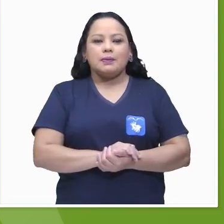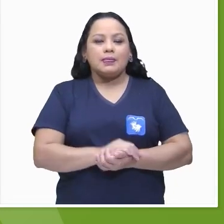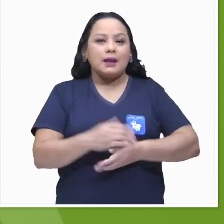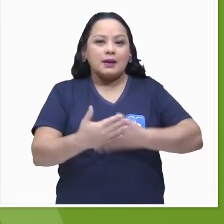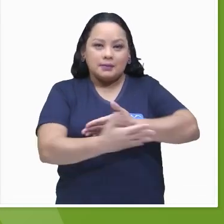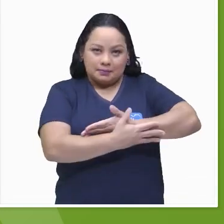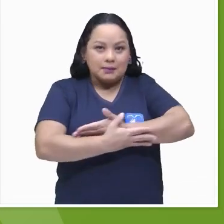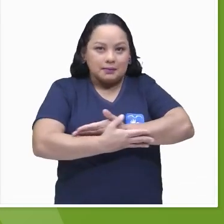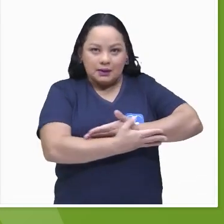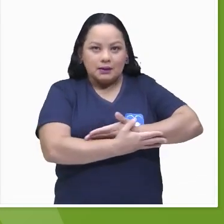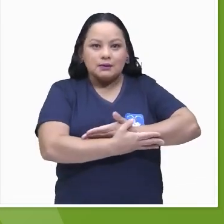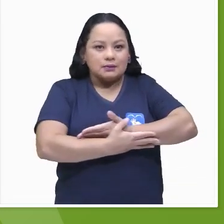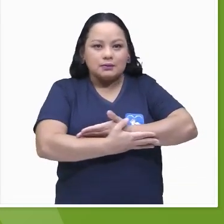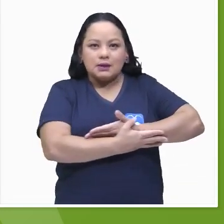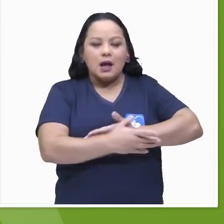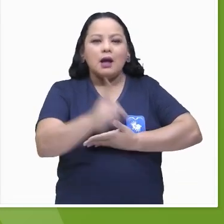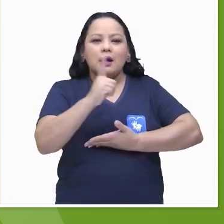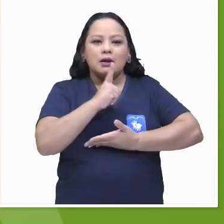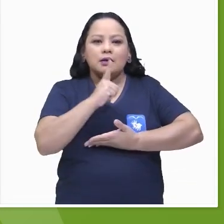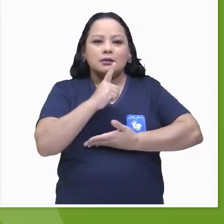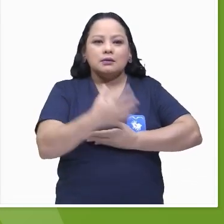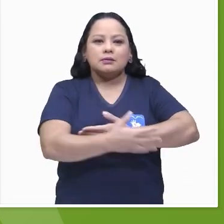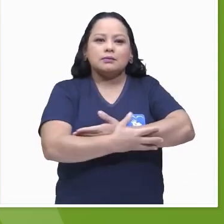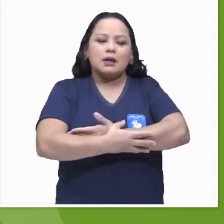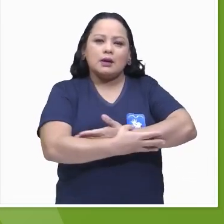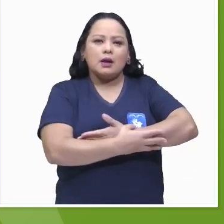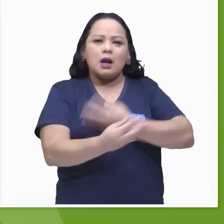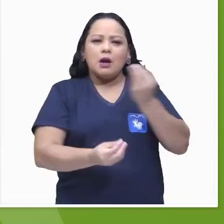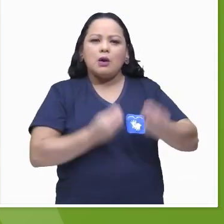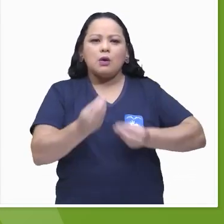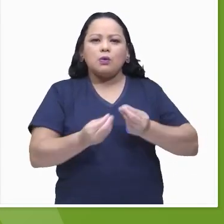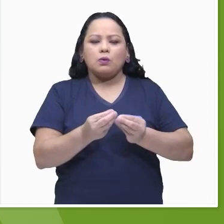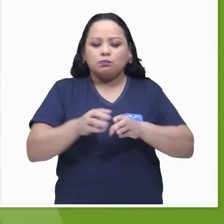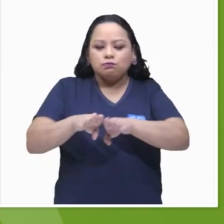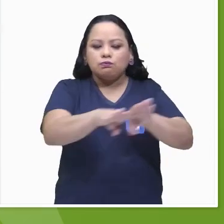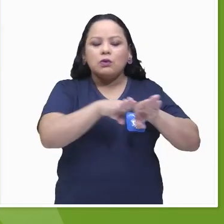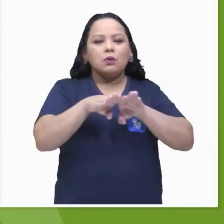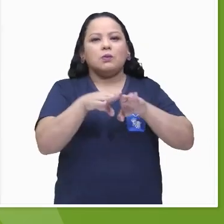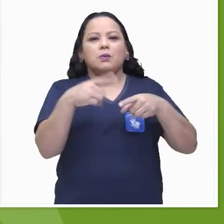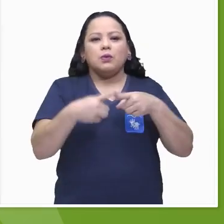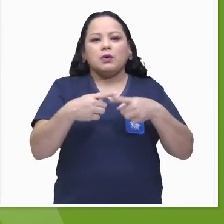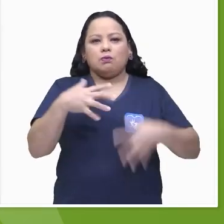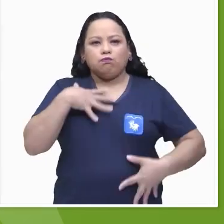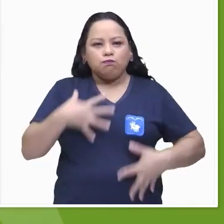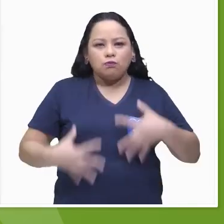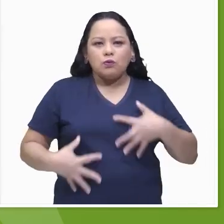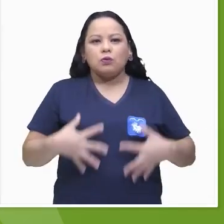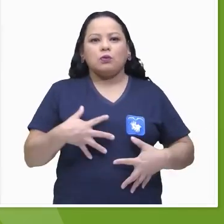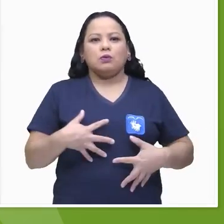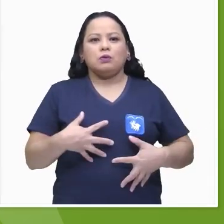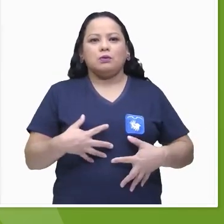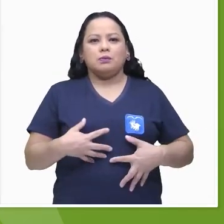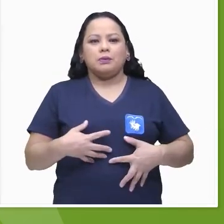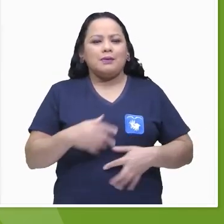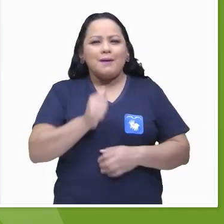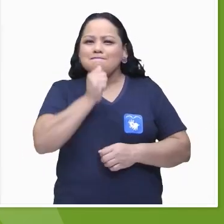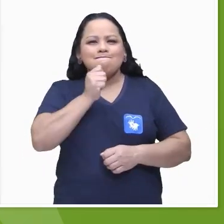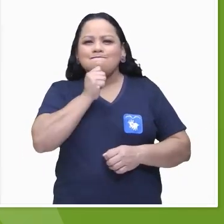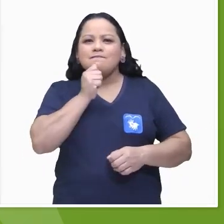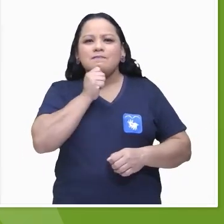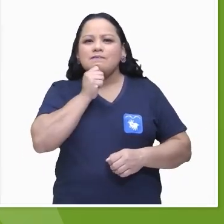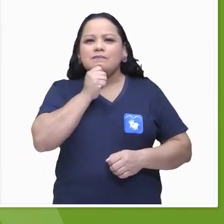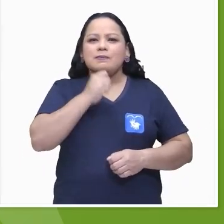bebês, eles têm ali, né? Eles são praticamente iguais, porque o corpo deles ainda não está recebendo ali